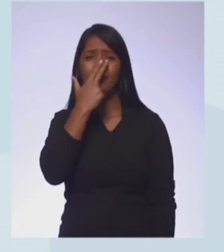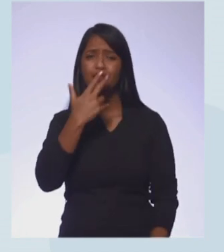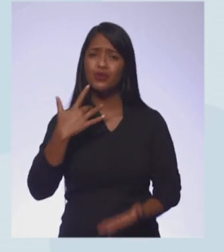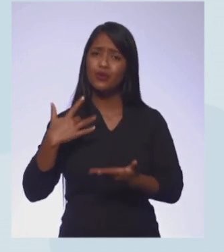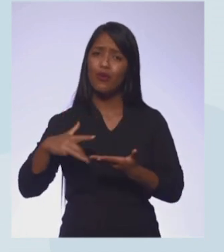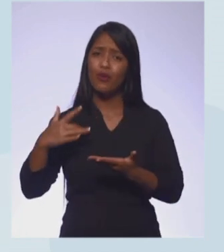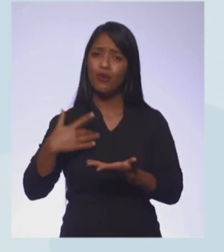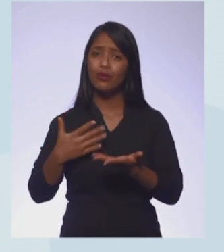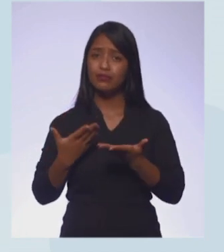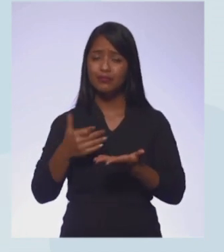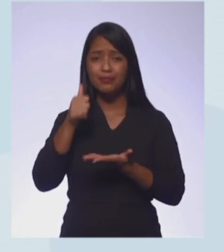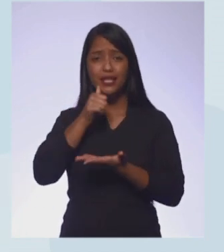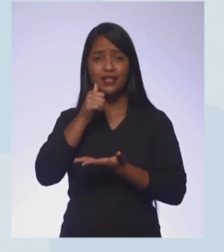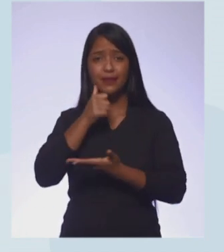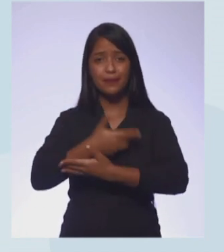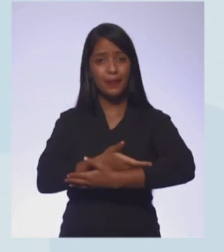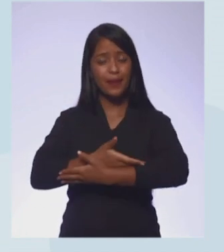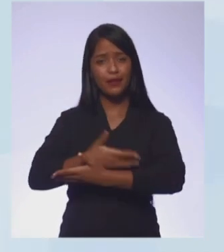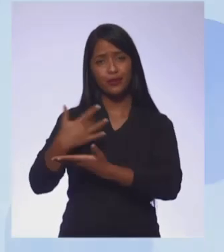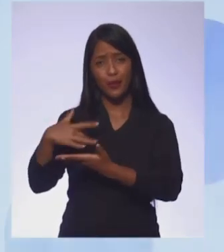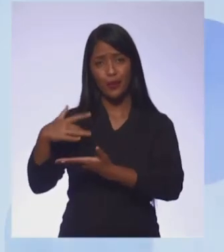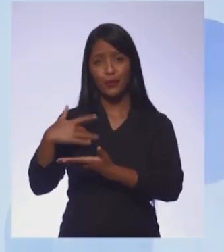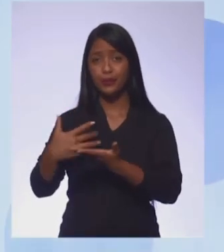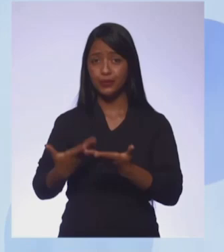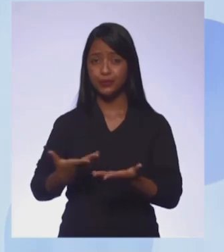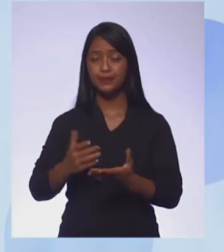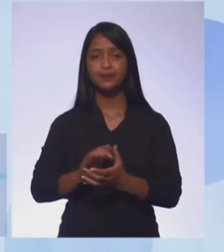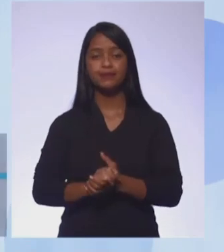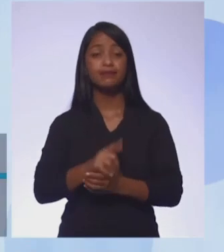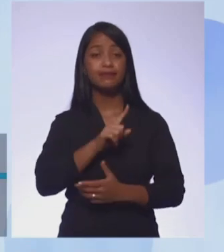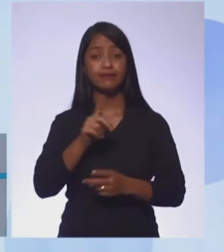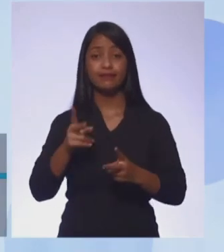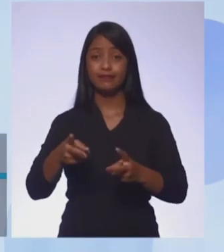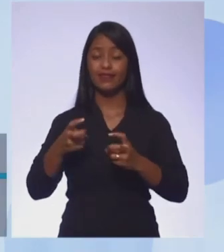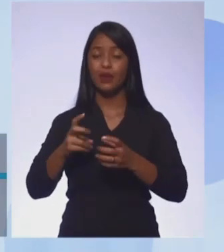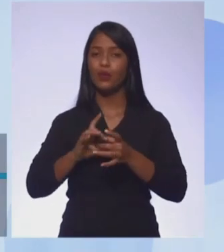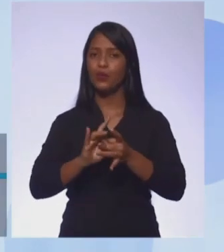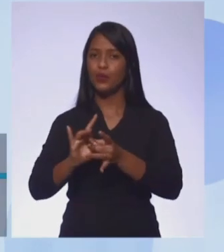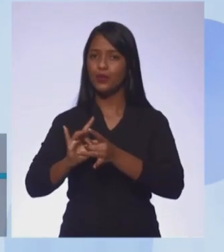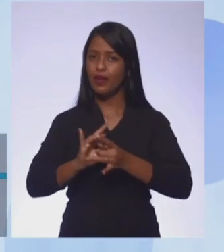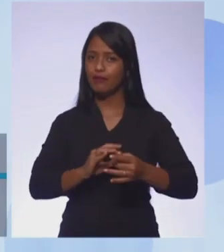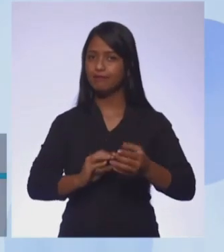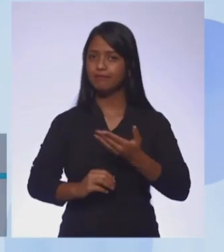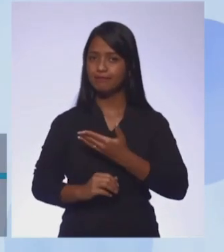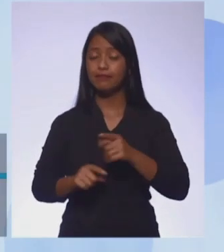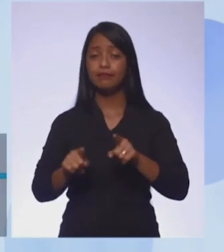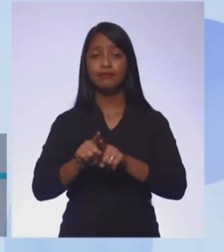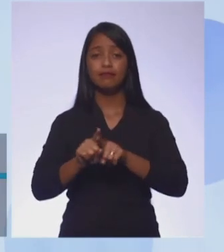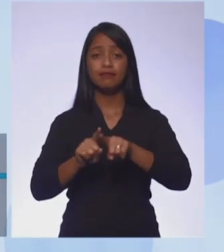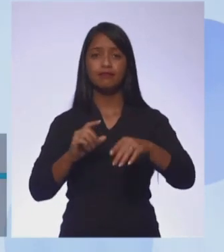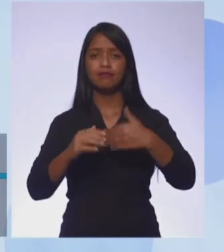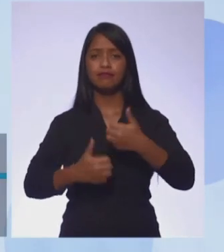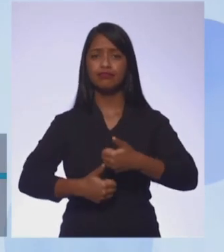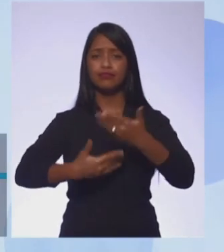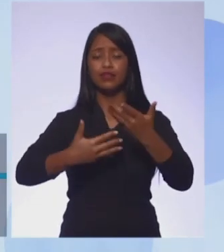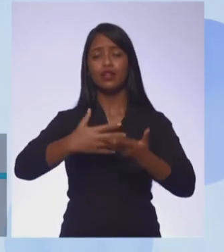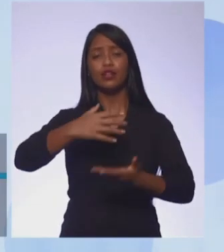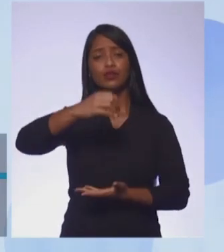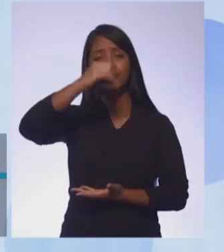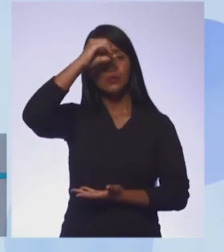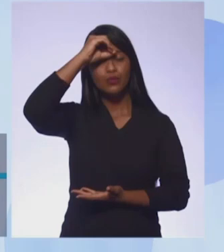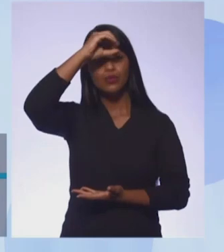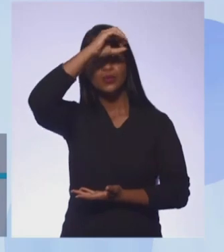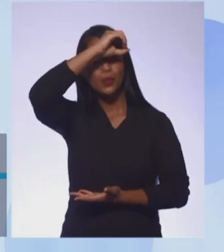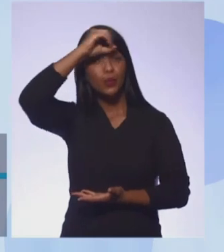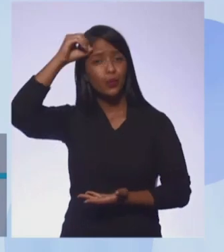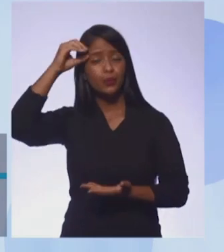dela, né? E vocês entenderam também aí união. E colocaram também ingenuidade, inocência, era bem